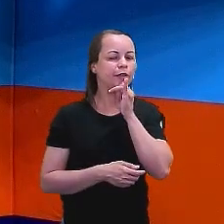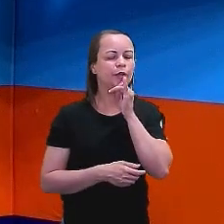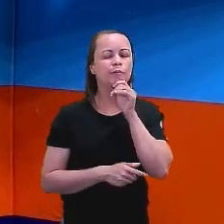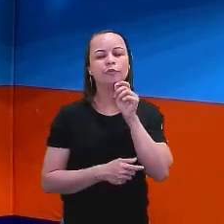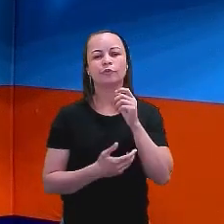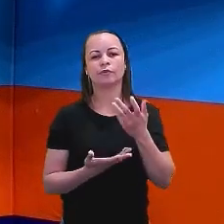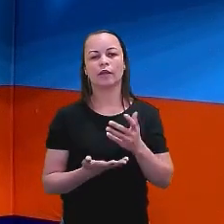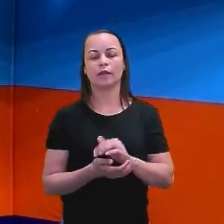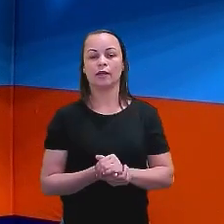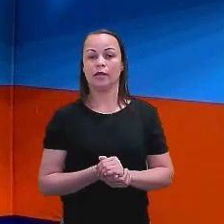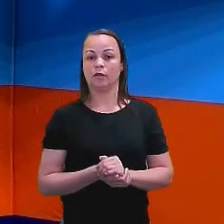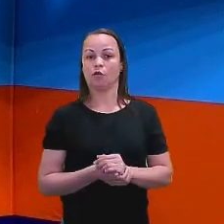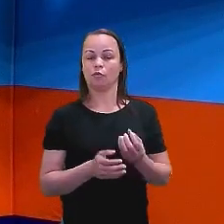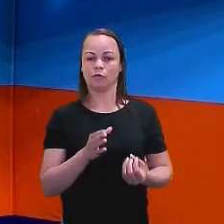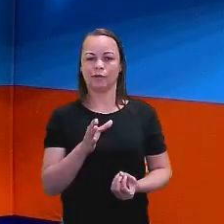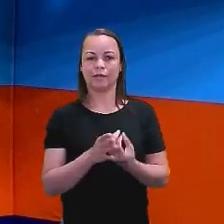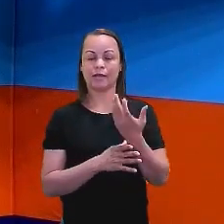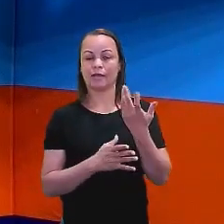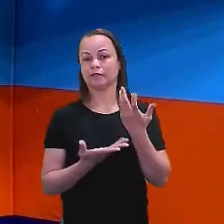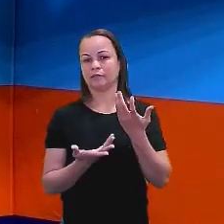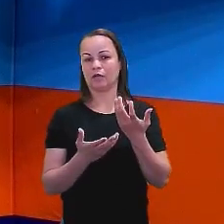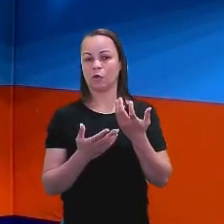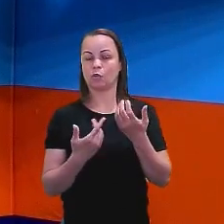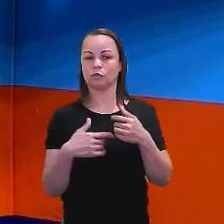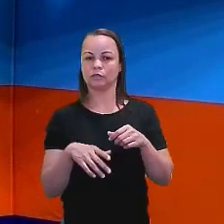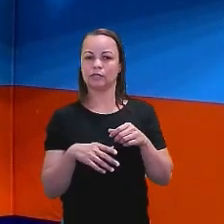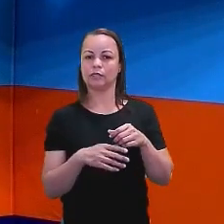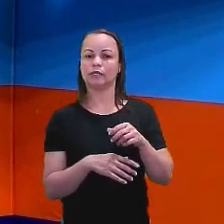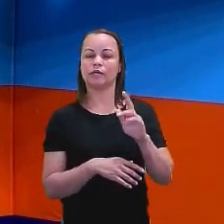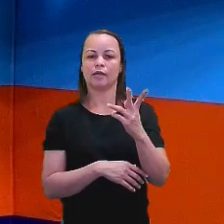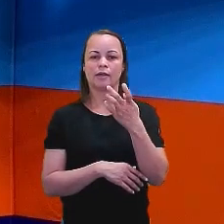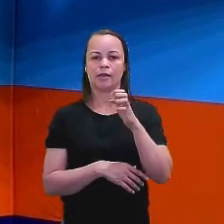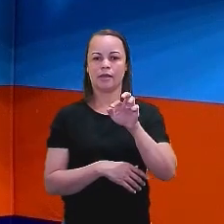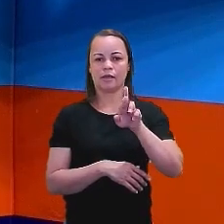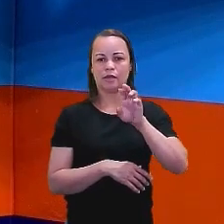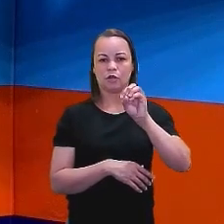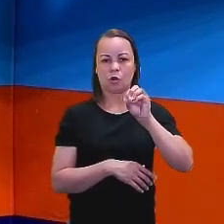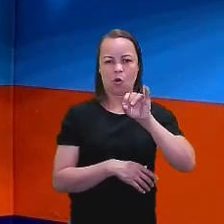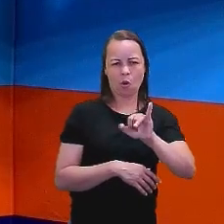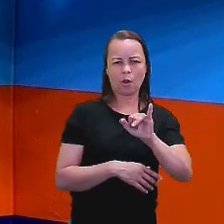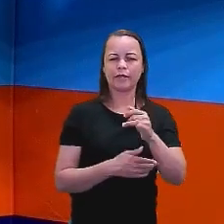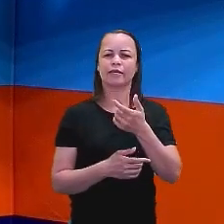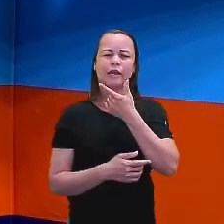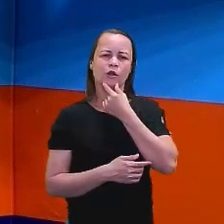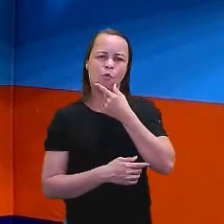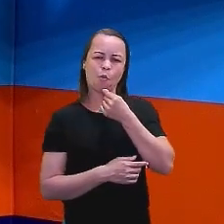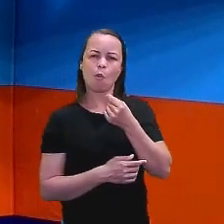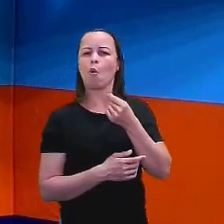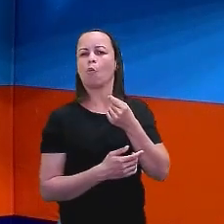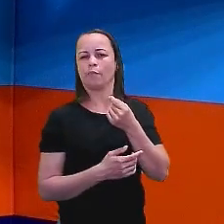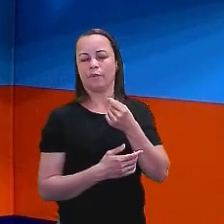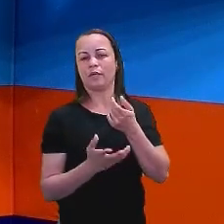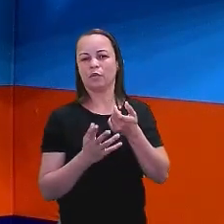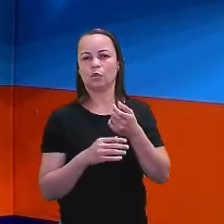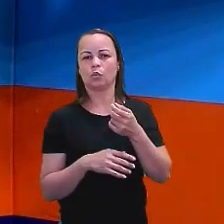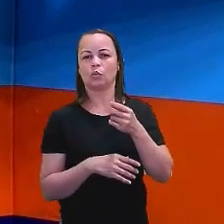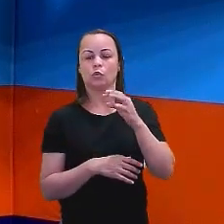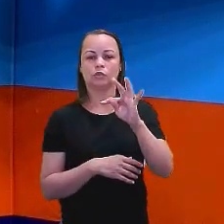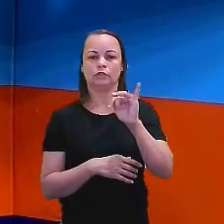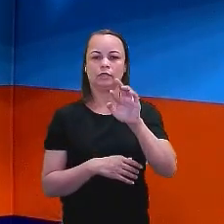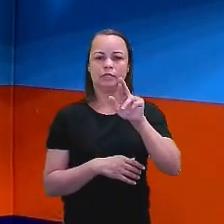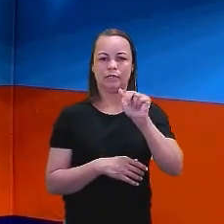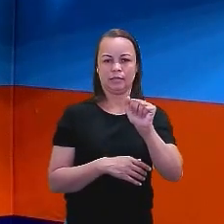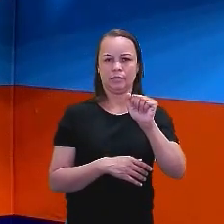como criação de herói nacional, a figura do Tiradentes, que era uma figura de um homem branco, o povo negro